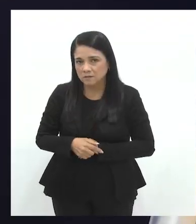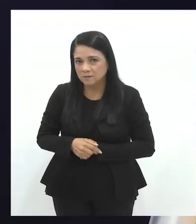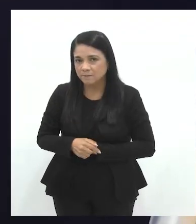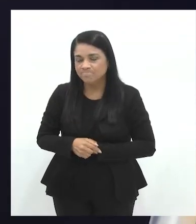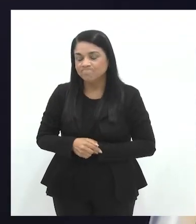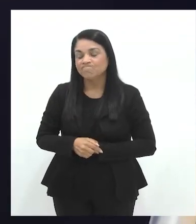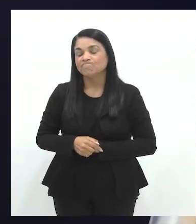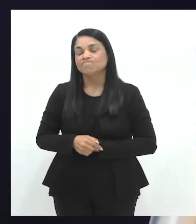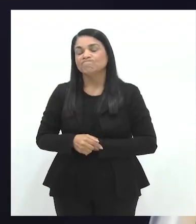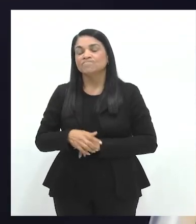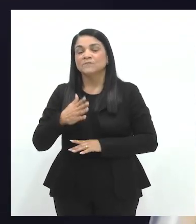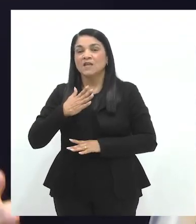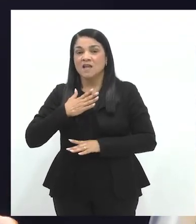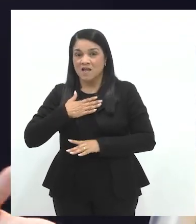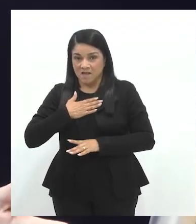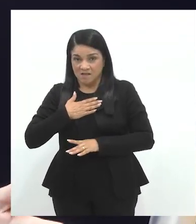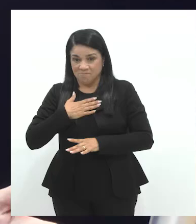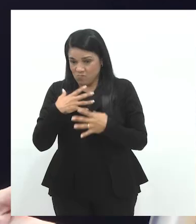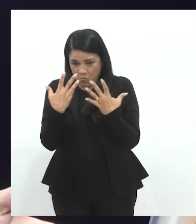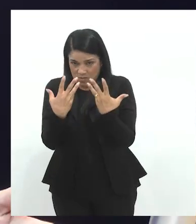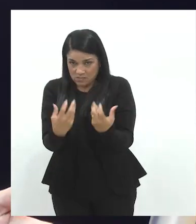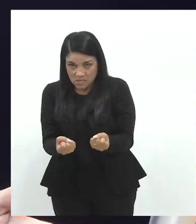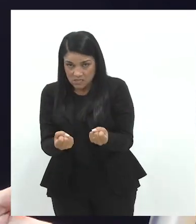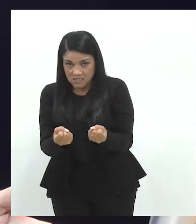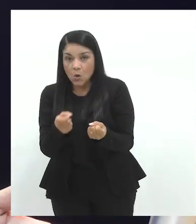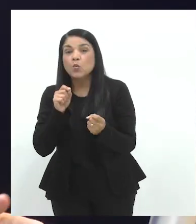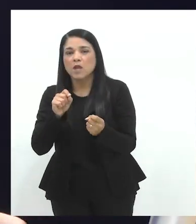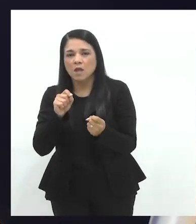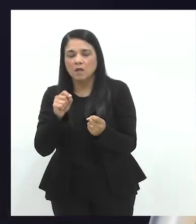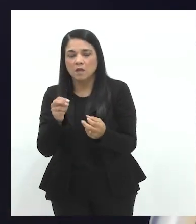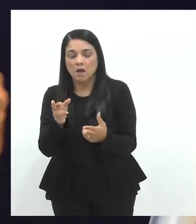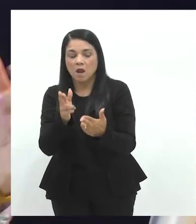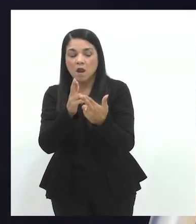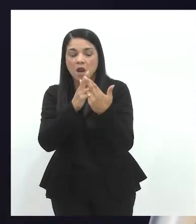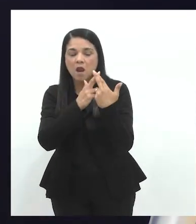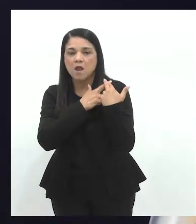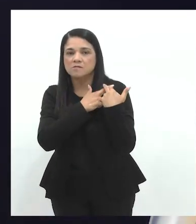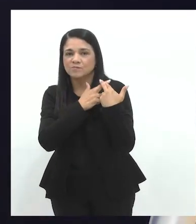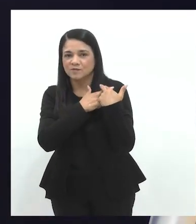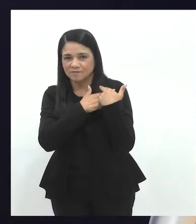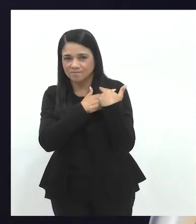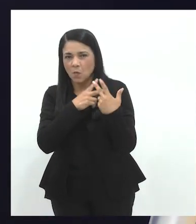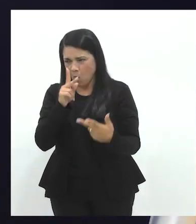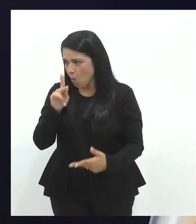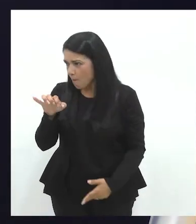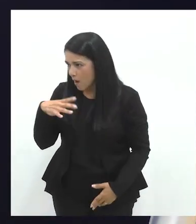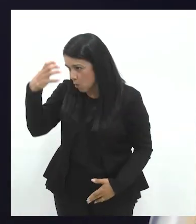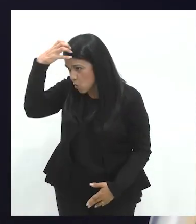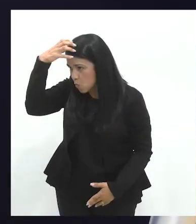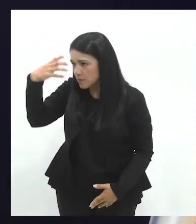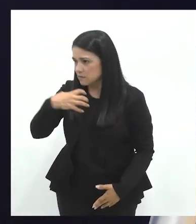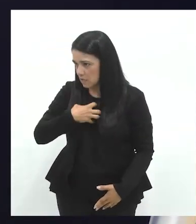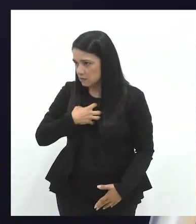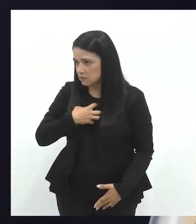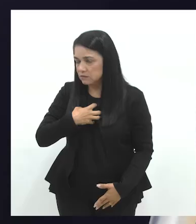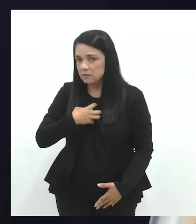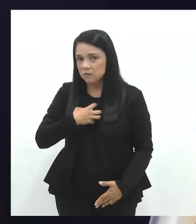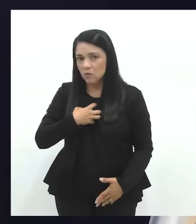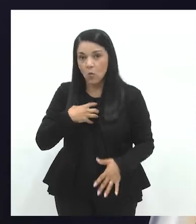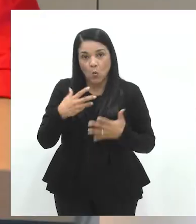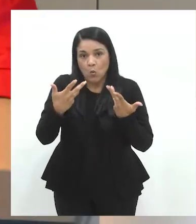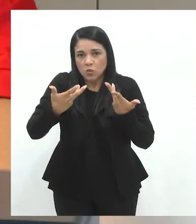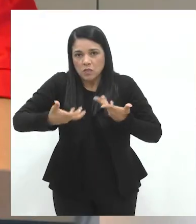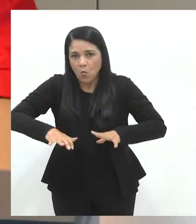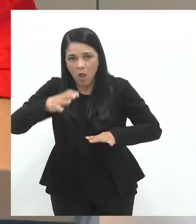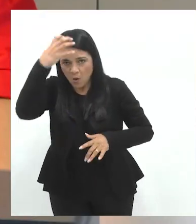negação é muito de autorresponsabilidade, tá? Porque aquele O pai se responsável sente culpado? Ou não